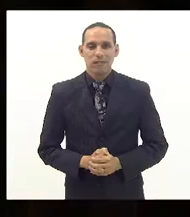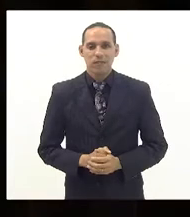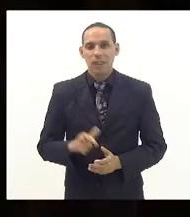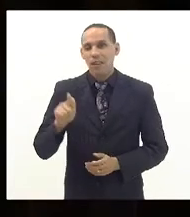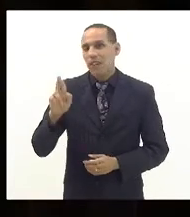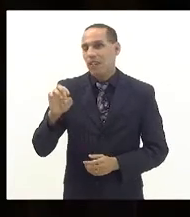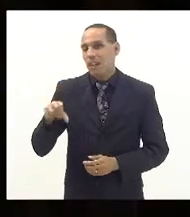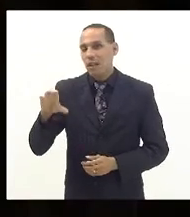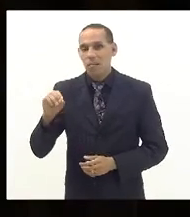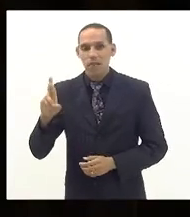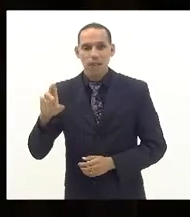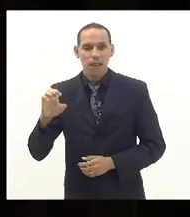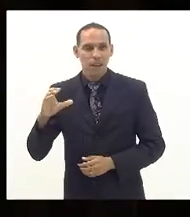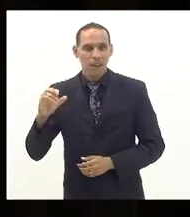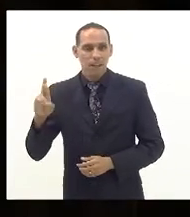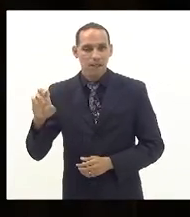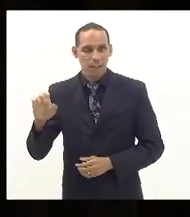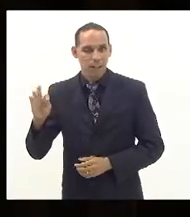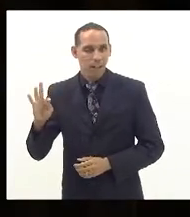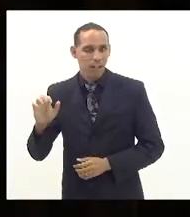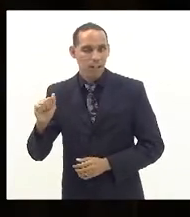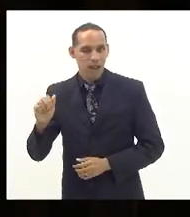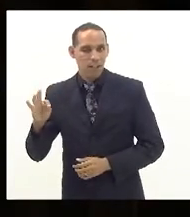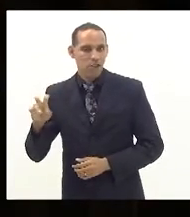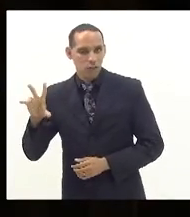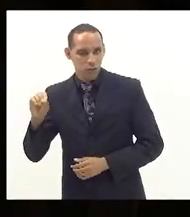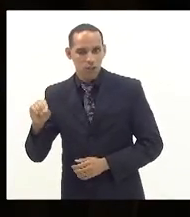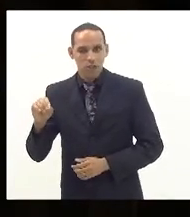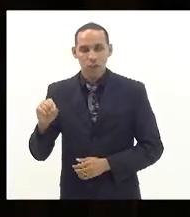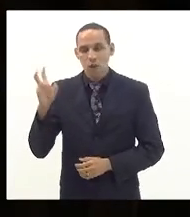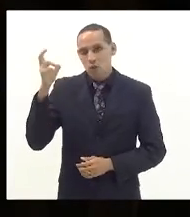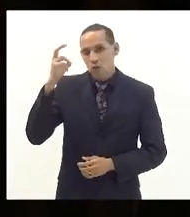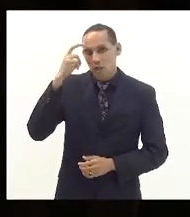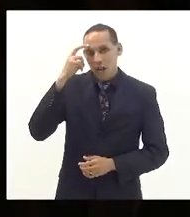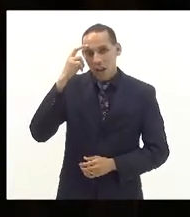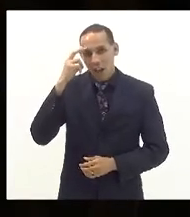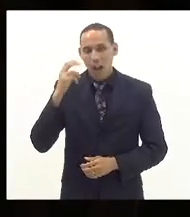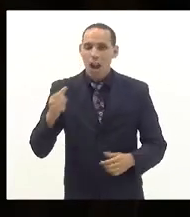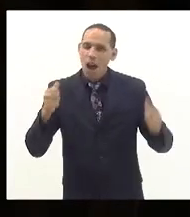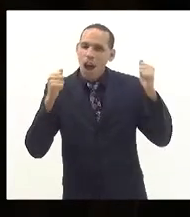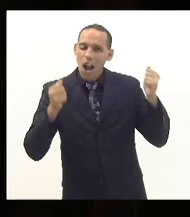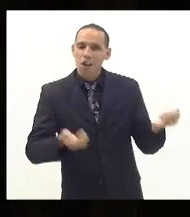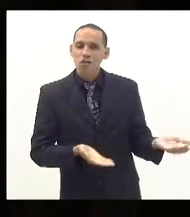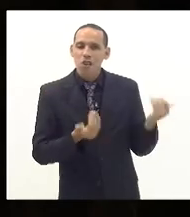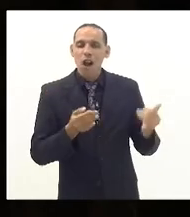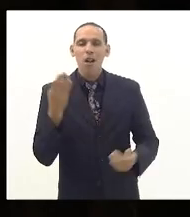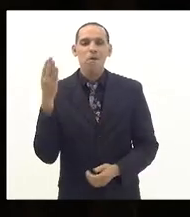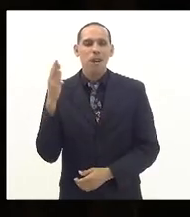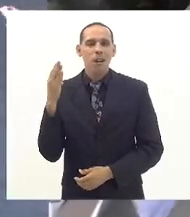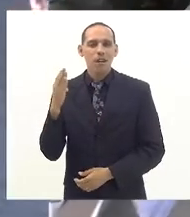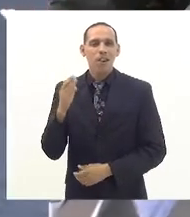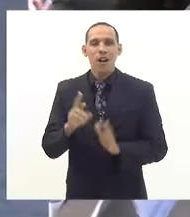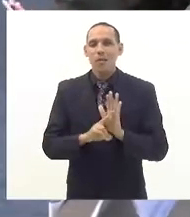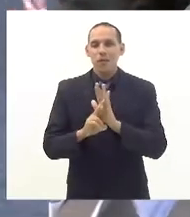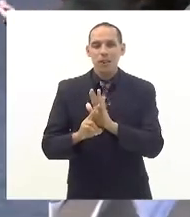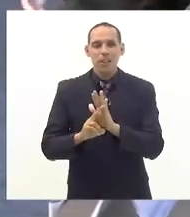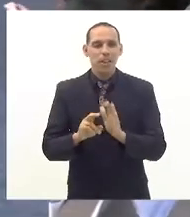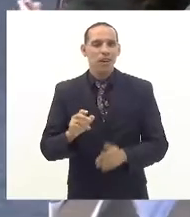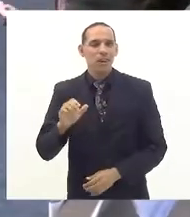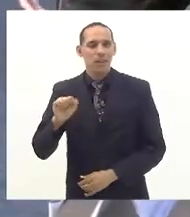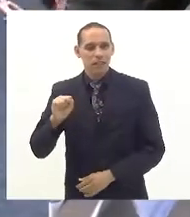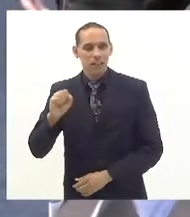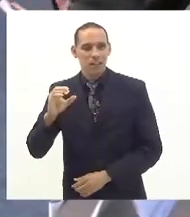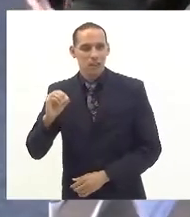Grêmio Recreativo e Cultural, Torcida Jovem do Botafogo, representado pelo Chamise